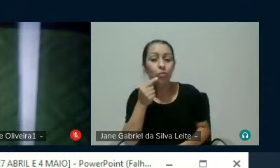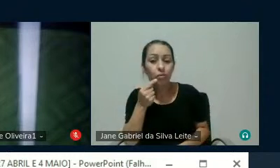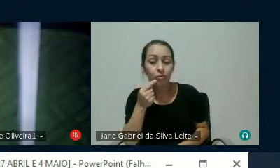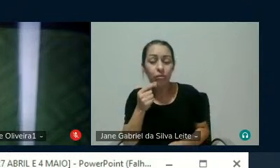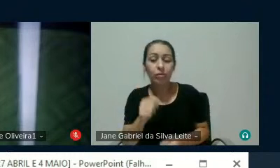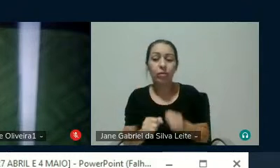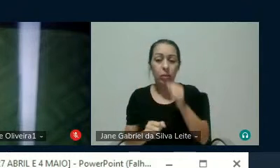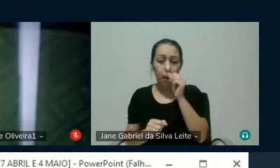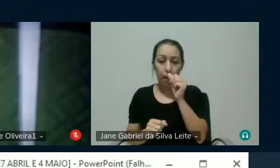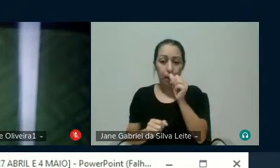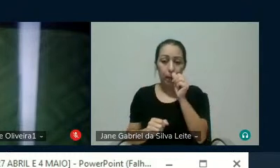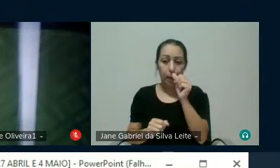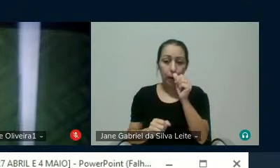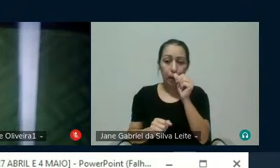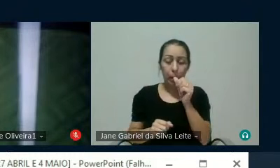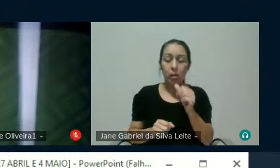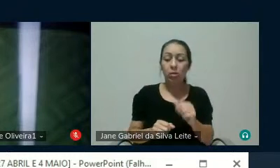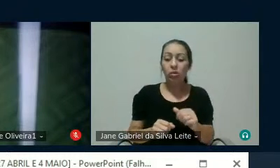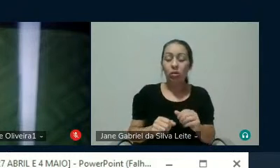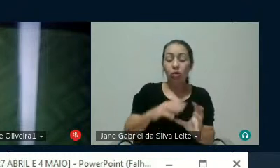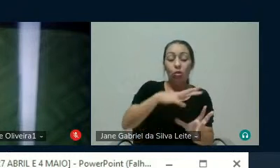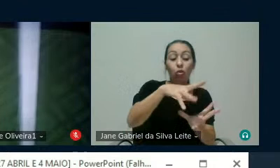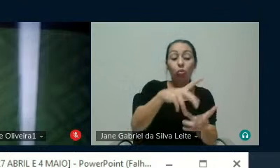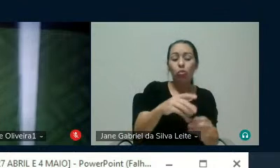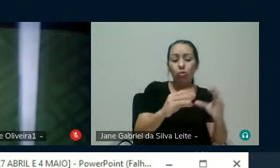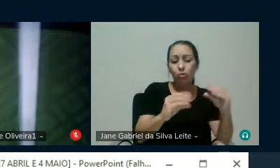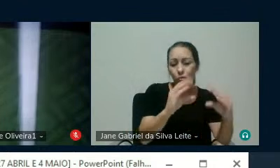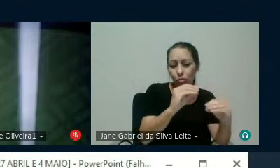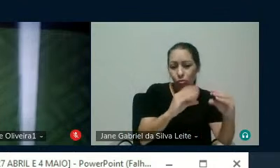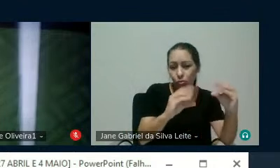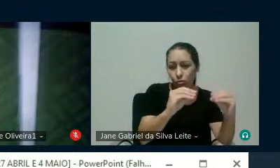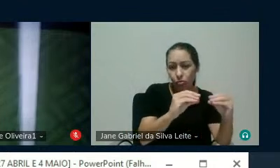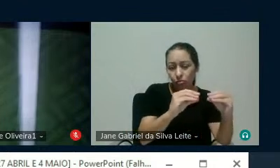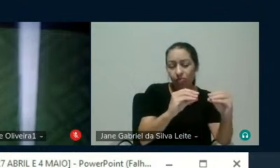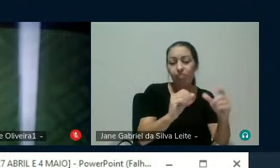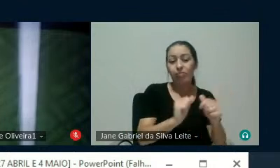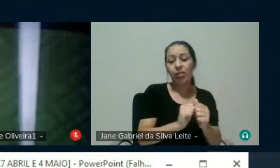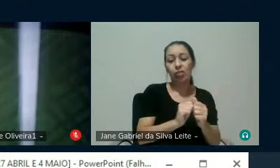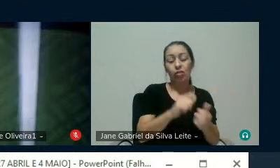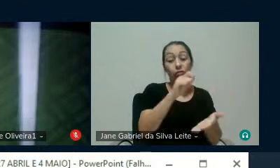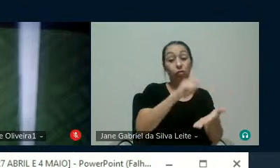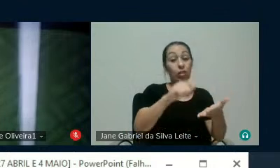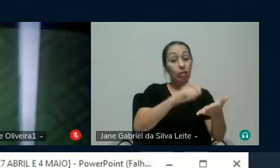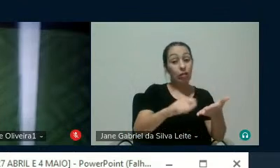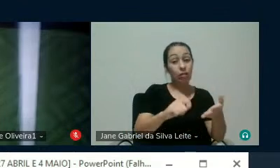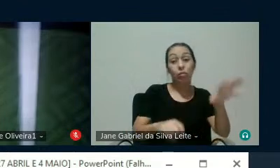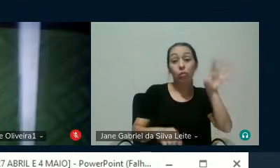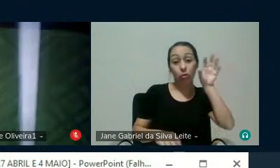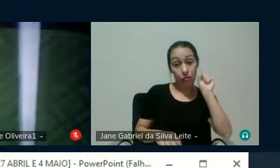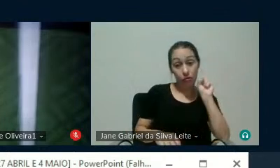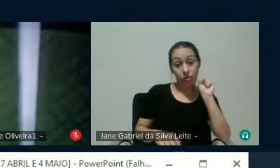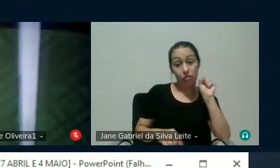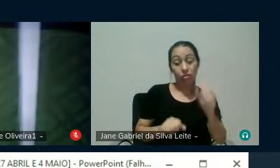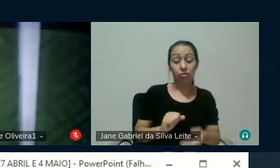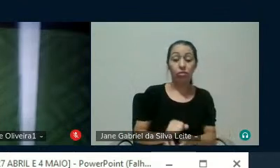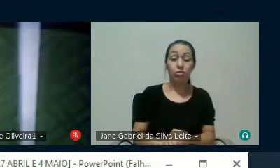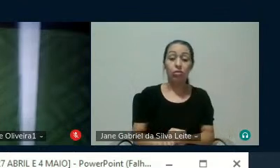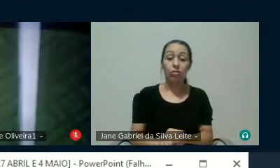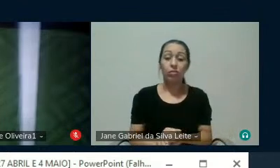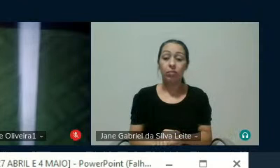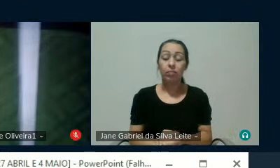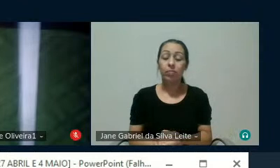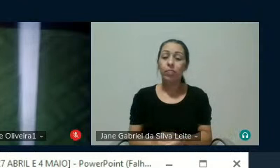por pessoas ouvintes. O Tibijoca, que foi uma das primeiras produções, teve a parceria de um surdo e de uma